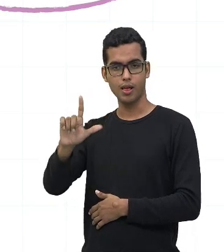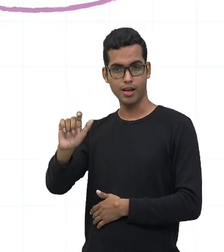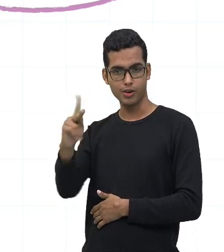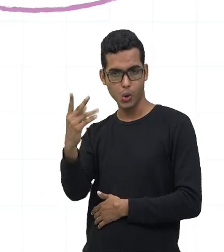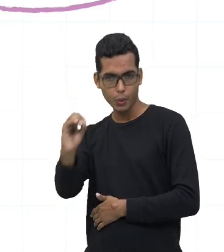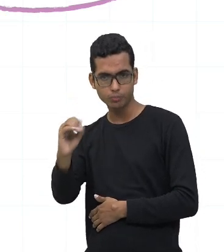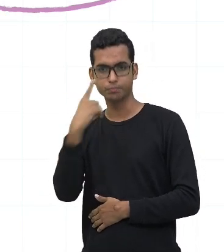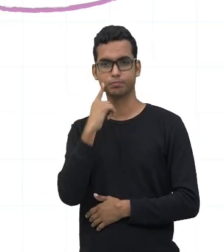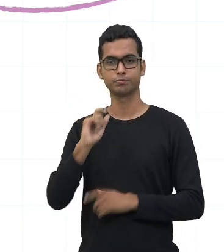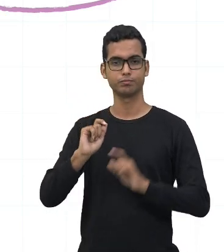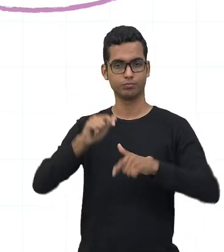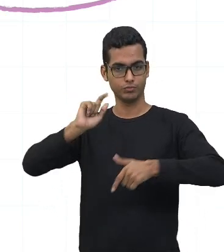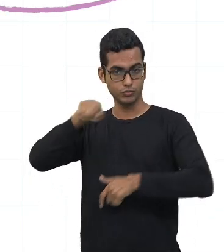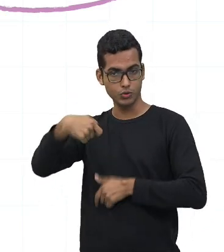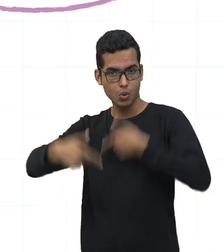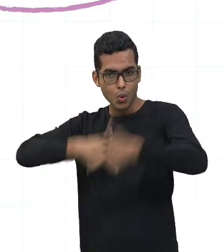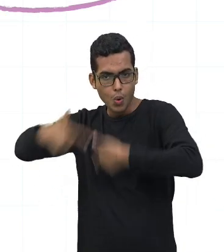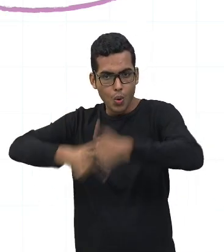muitas